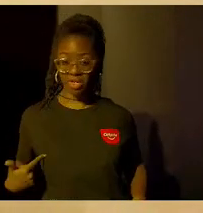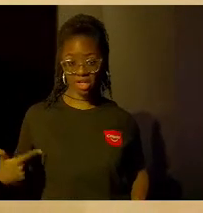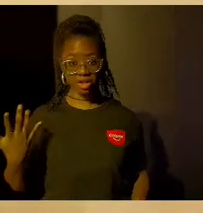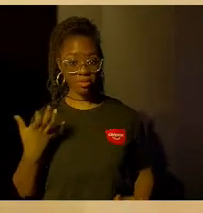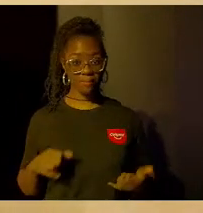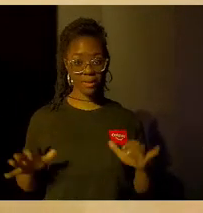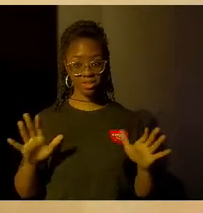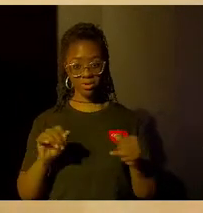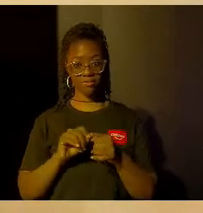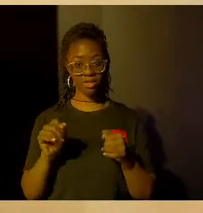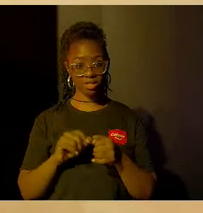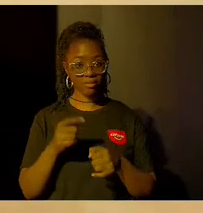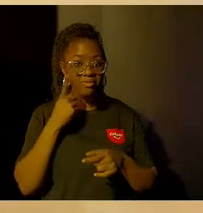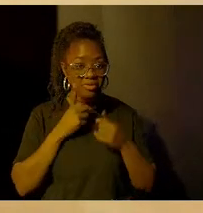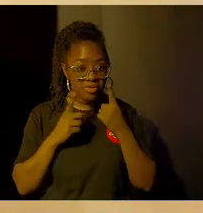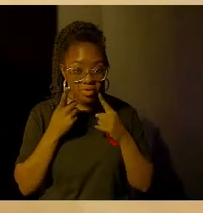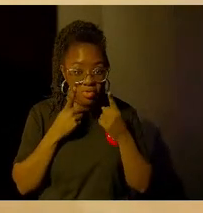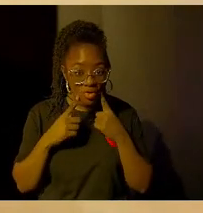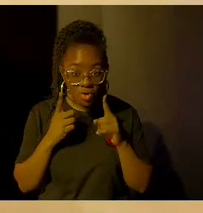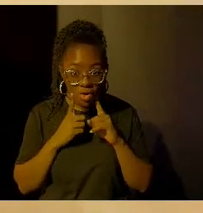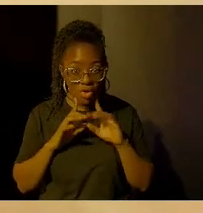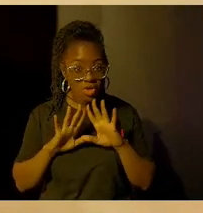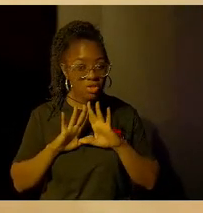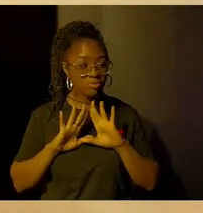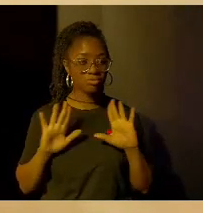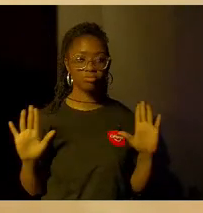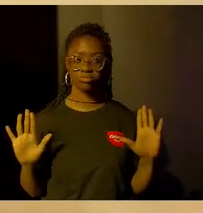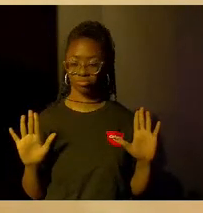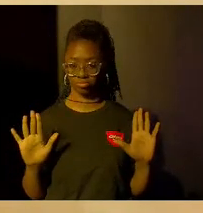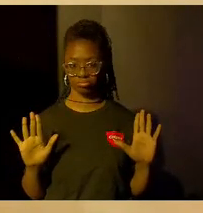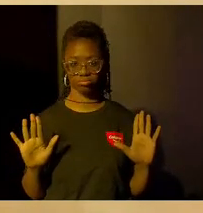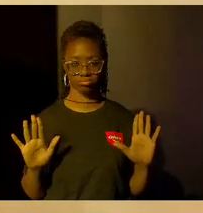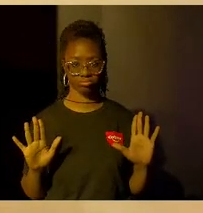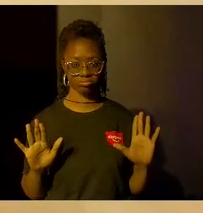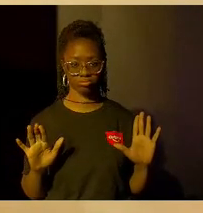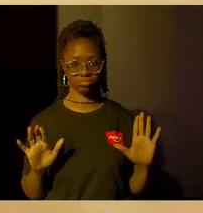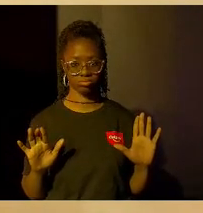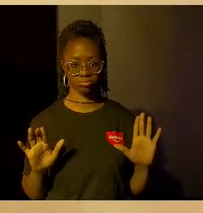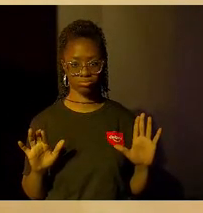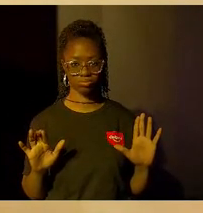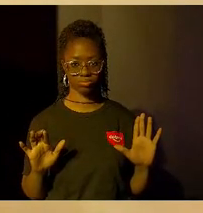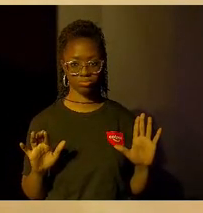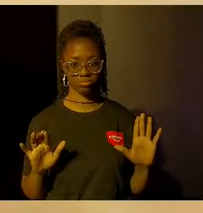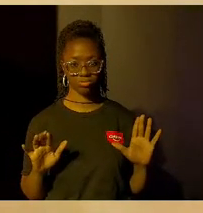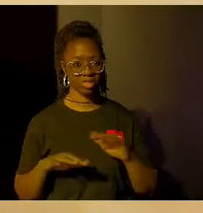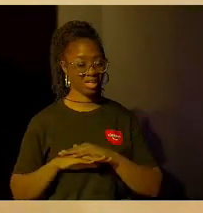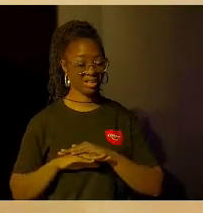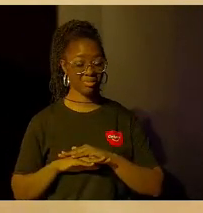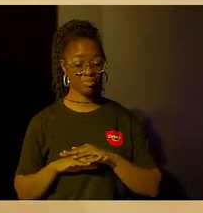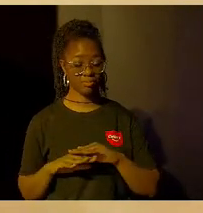eu devo não fazer porque eu não vou chorar mais nenhuma lágrima você